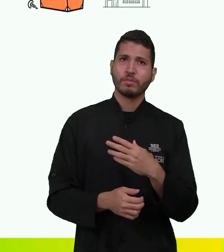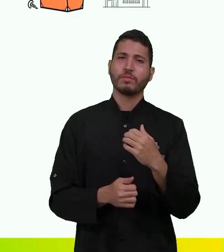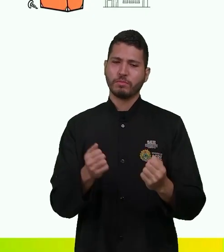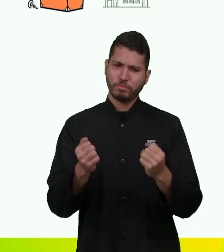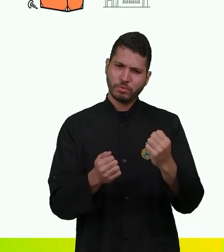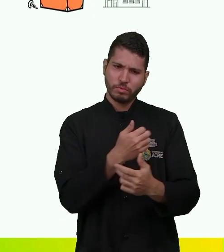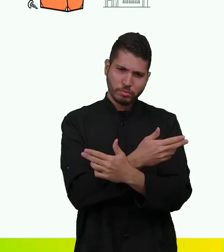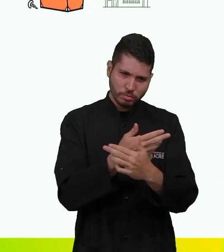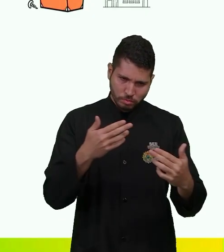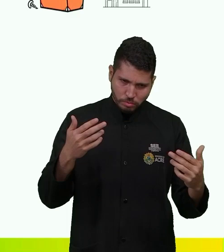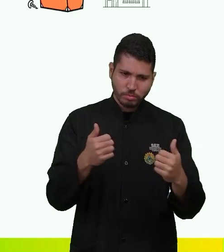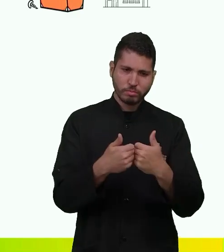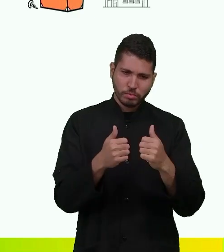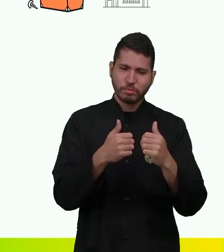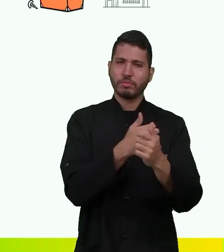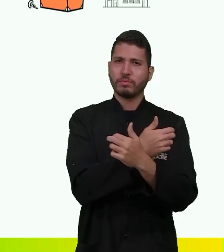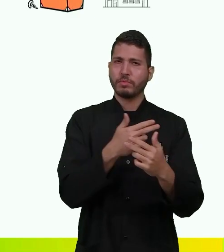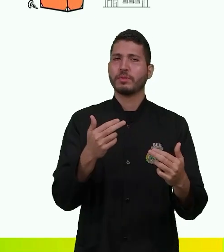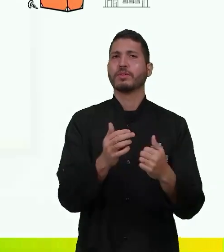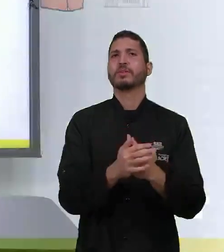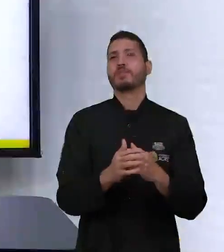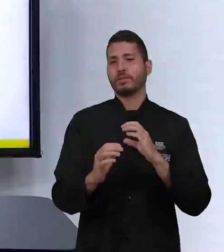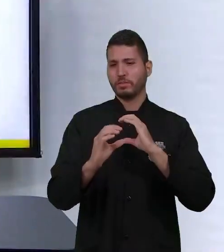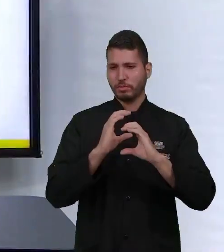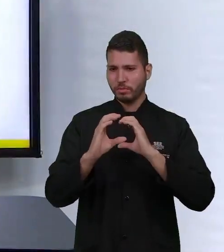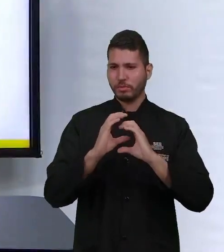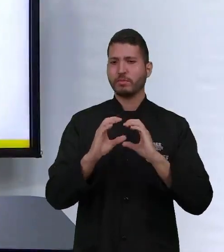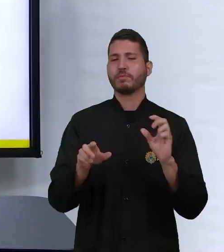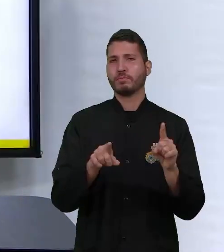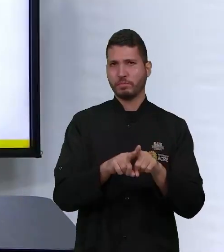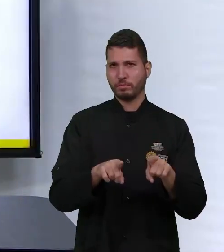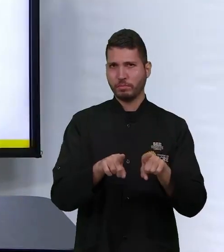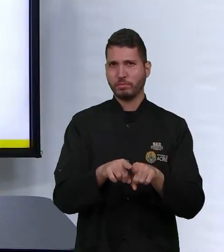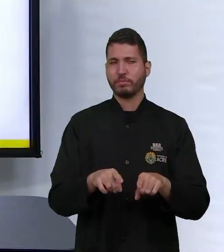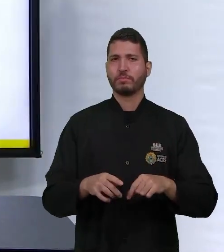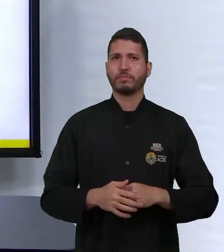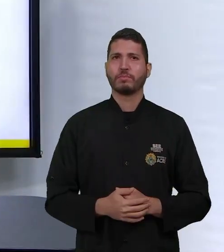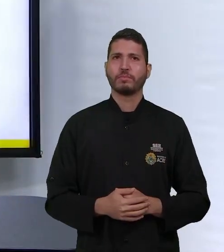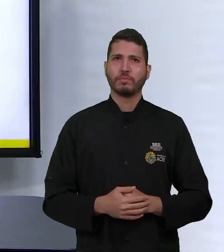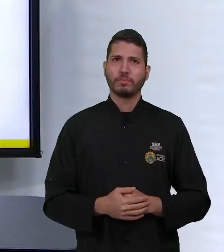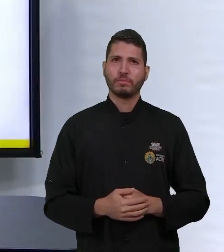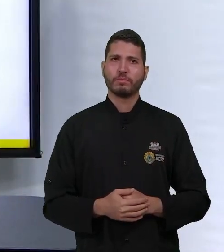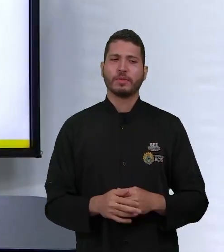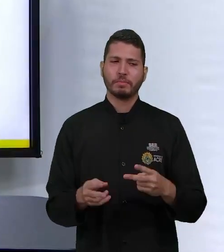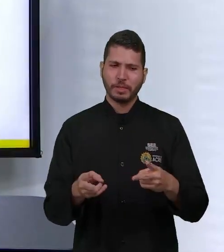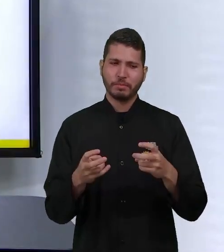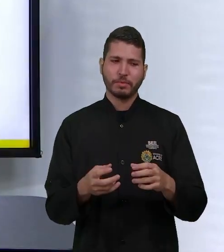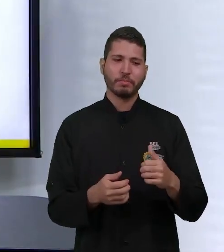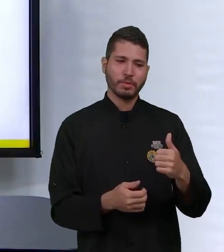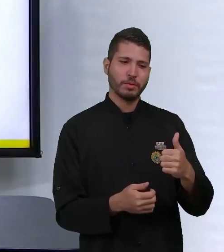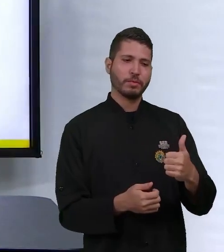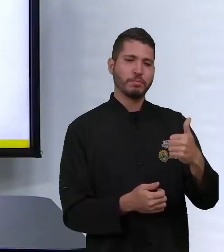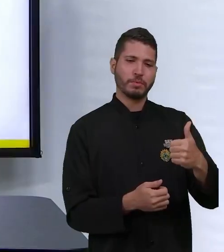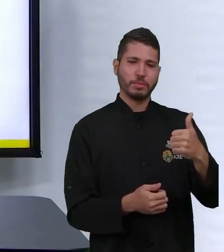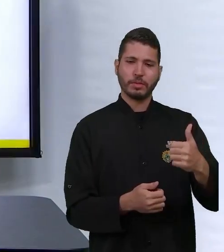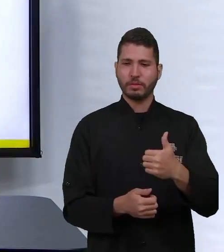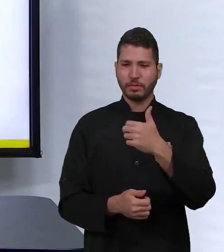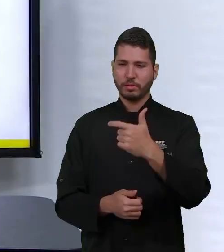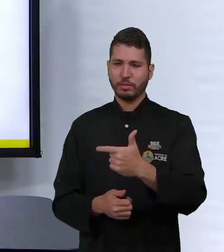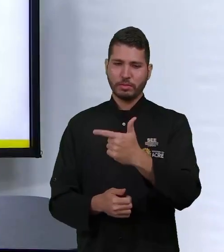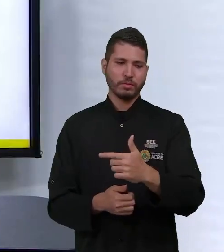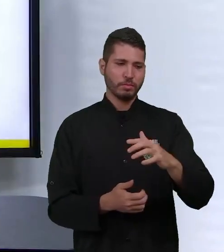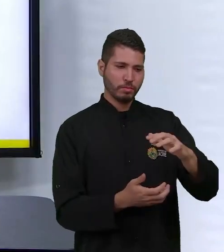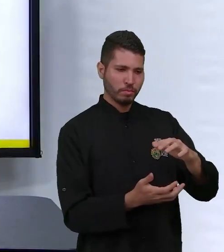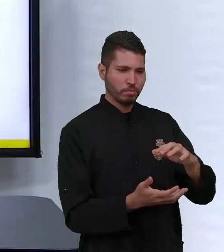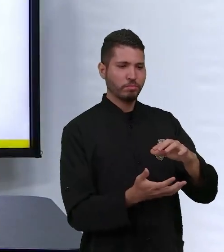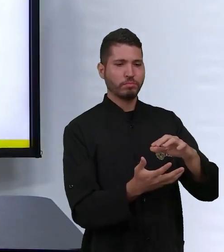comunicação. Uma invenção é continuidade da outra. Os objetos foram se